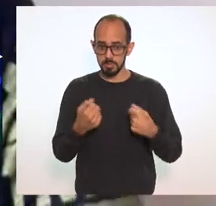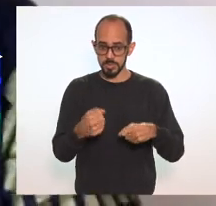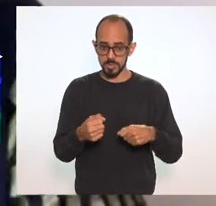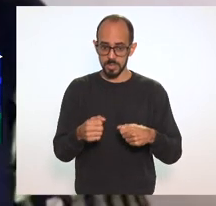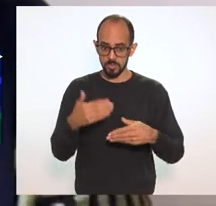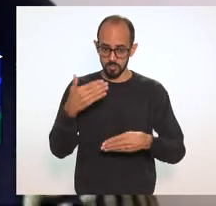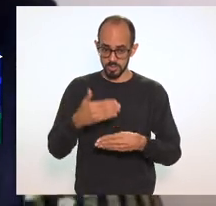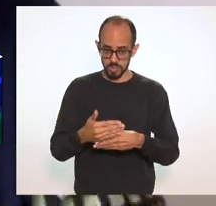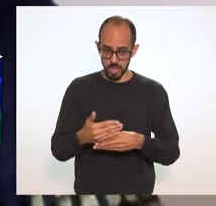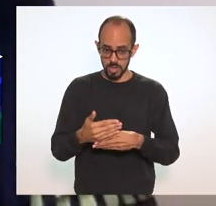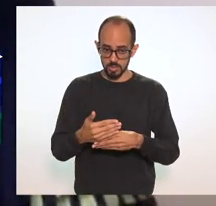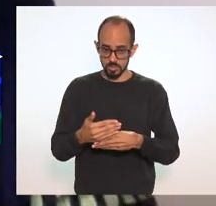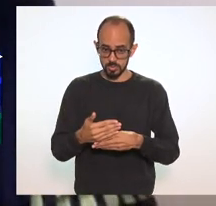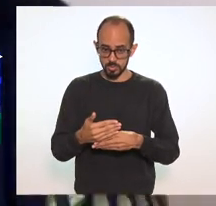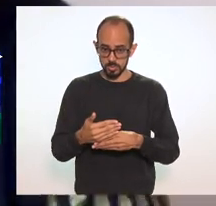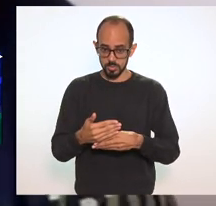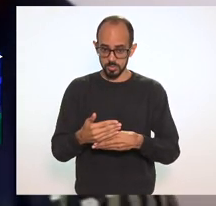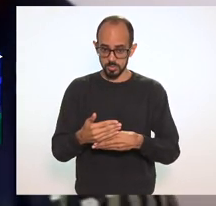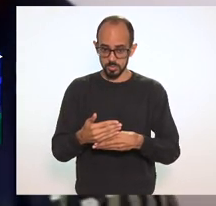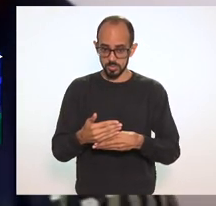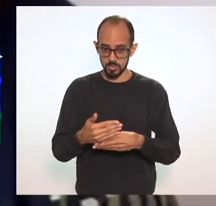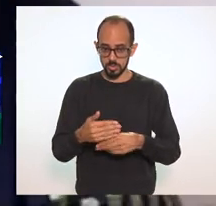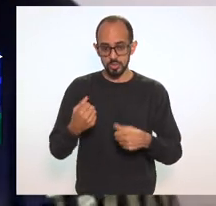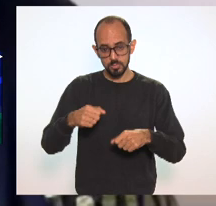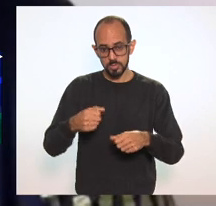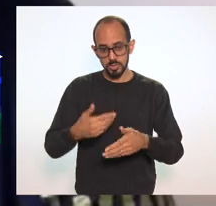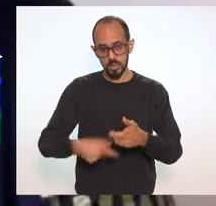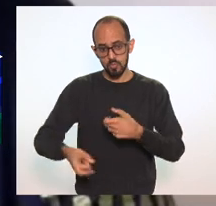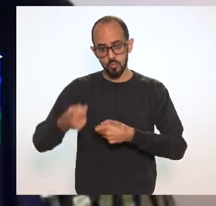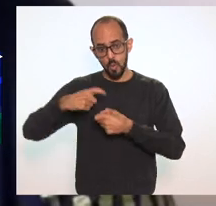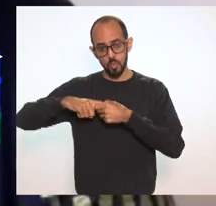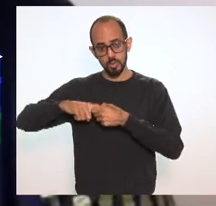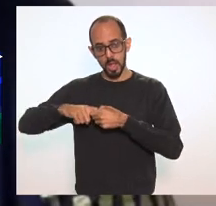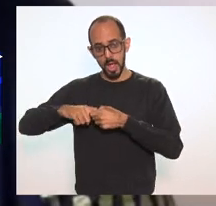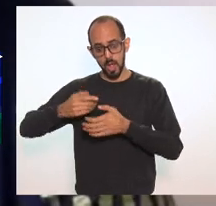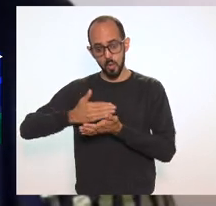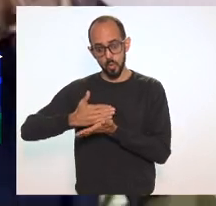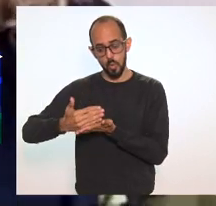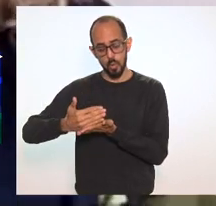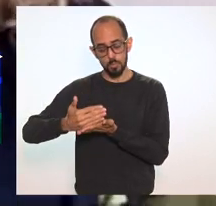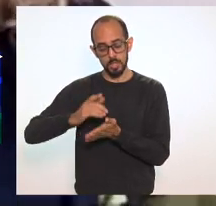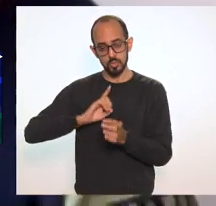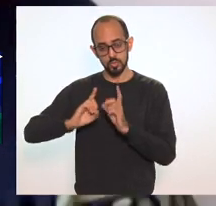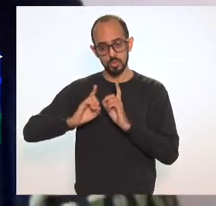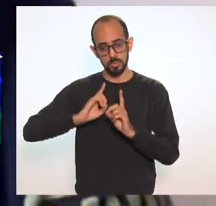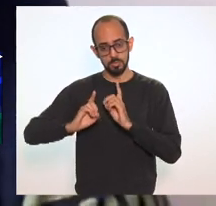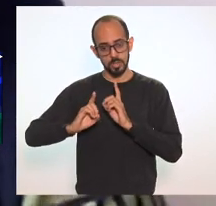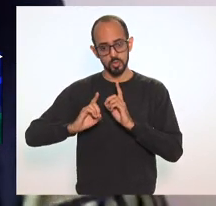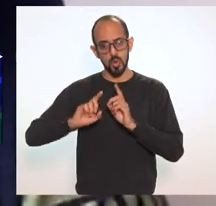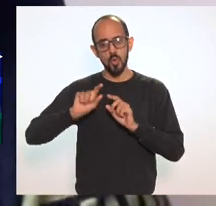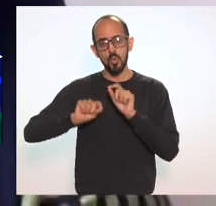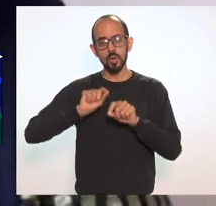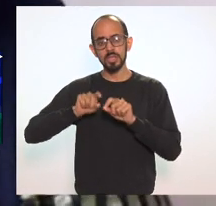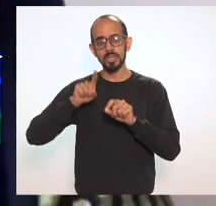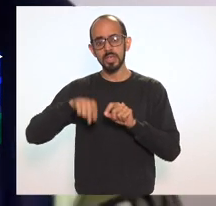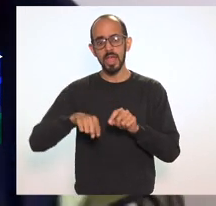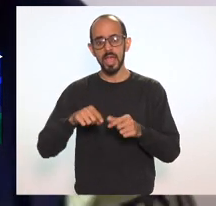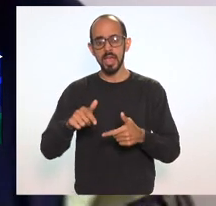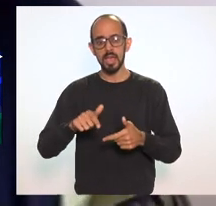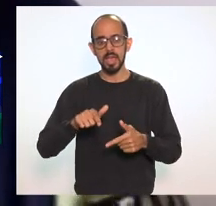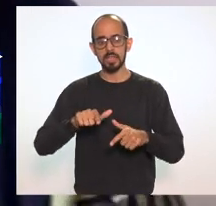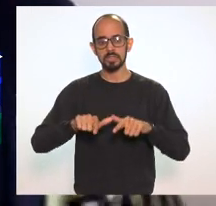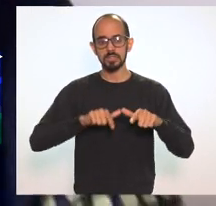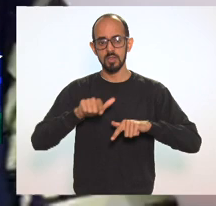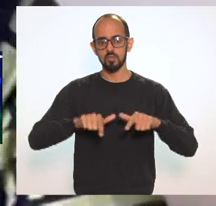momento da gente retomar o início do debate e Plantar novamente um questão serviços essenciais ou não e